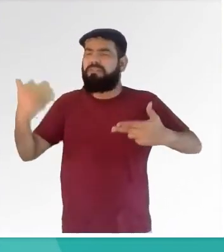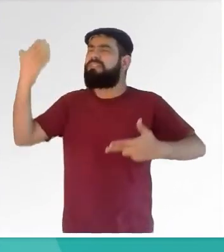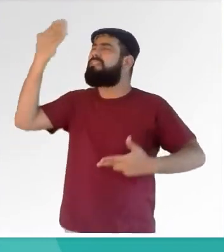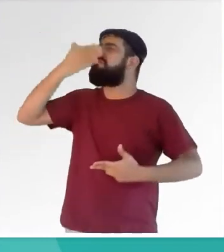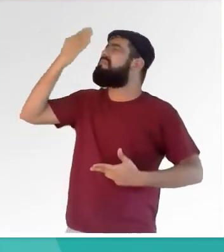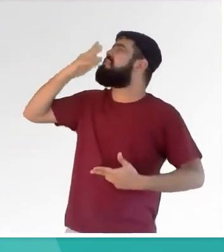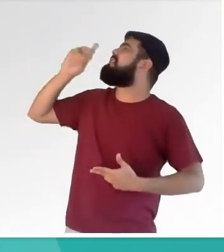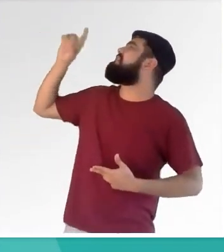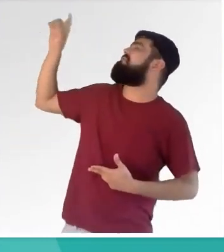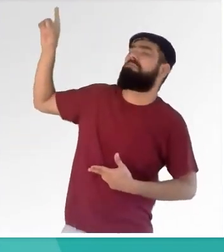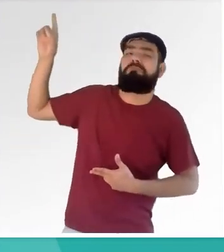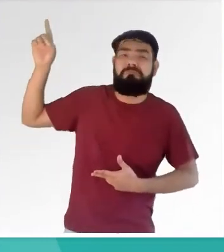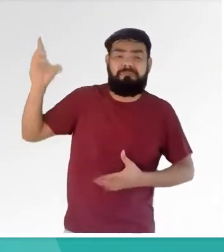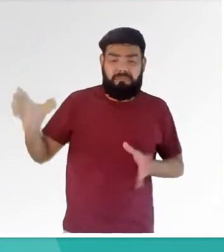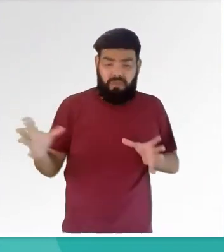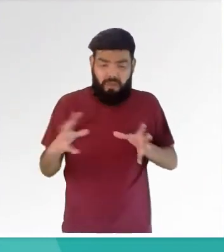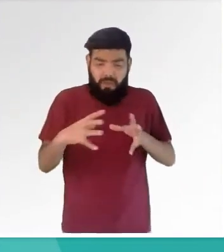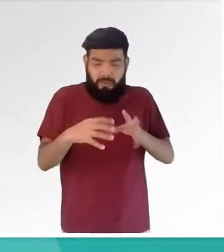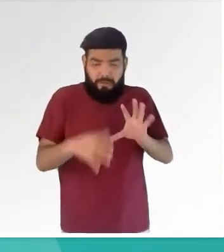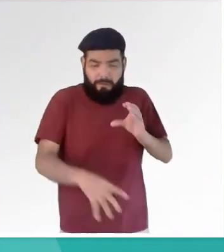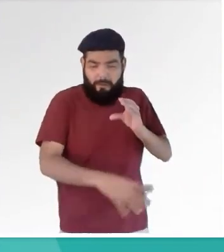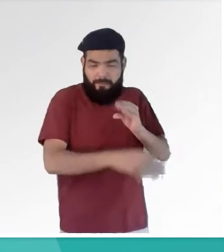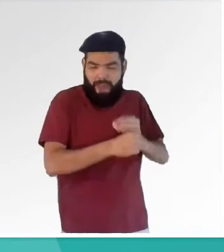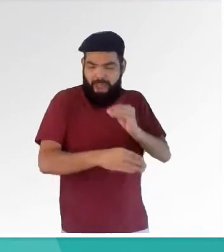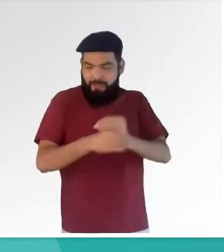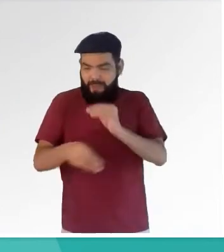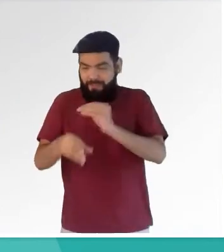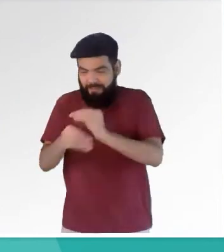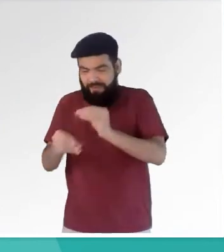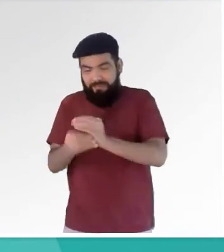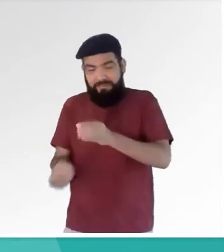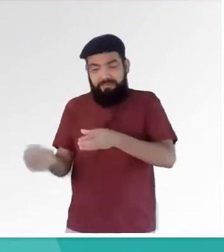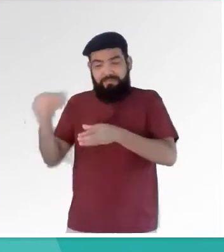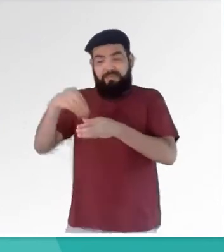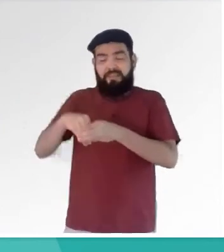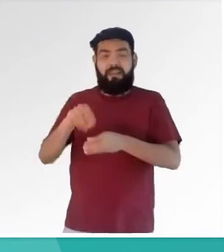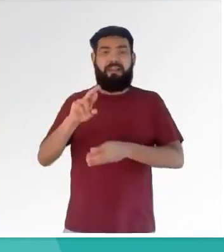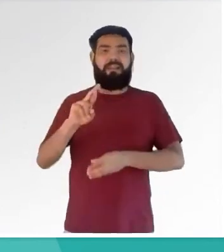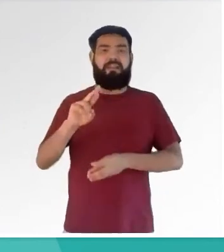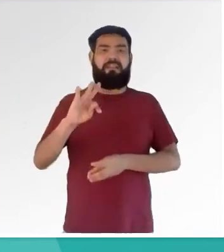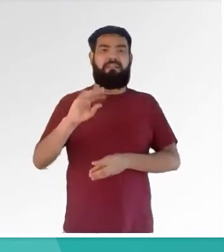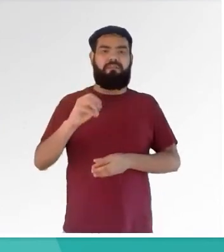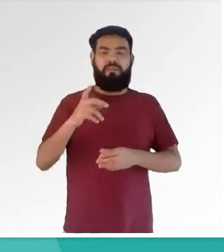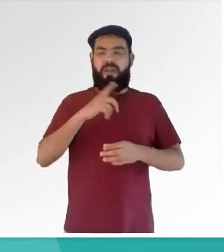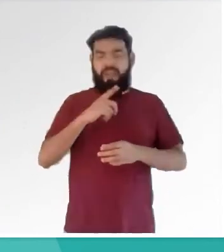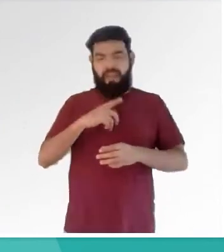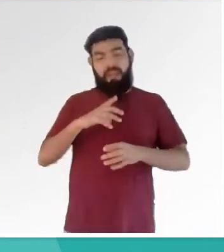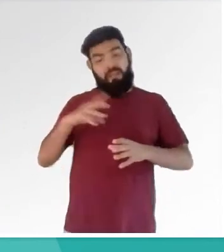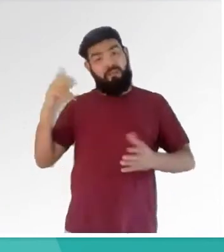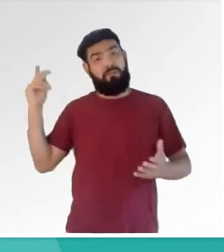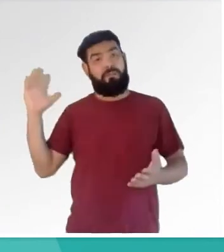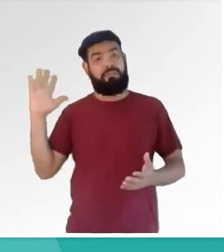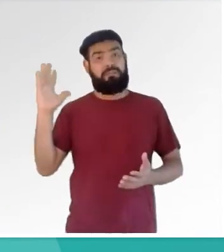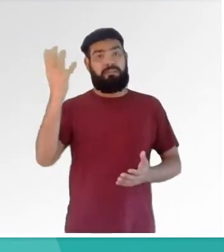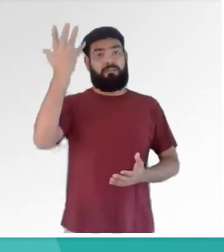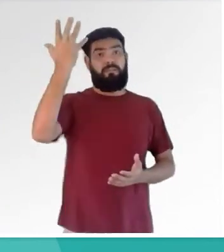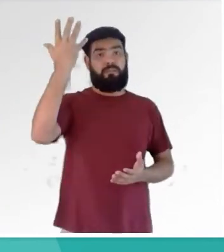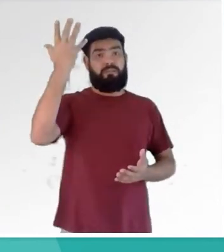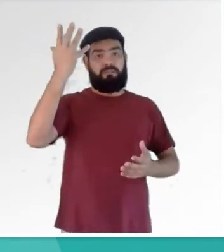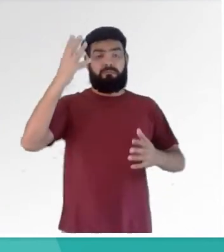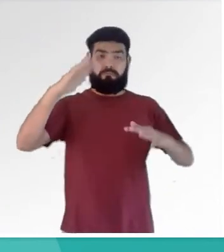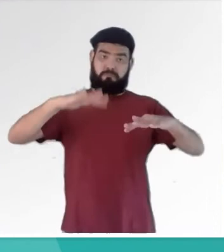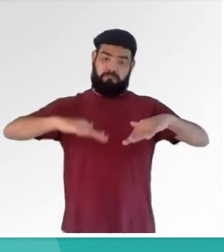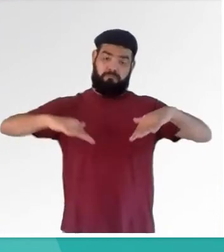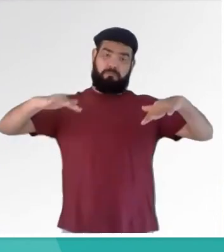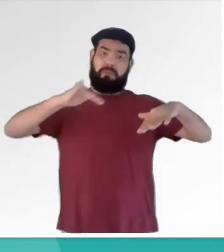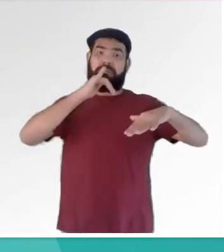coisas sagradas. Então, o que é o rito? O rito é uma cerimônia. Você vai ser